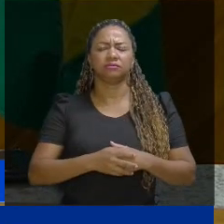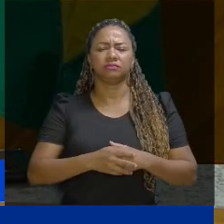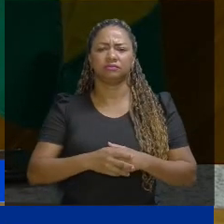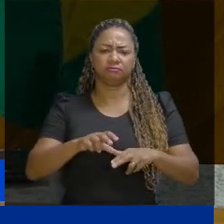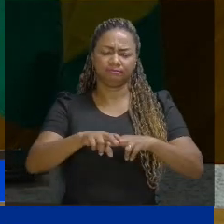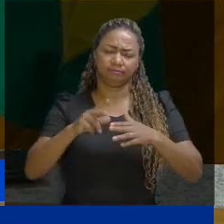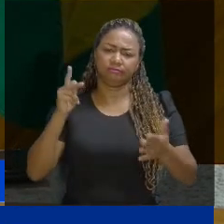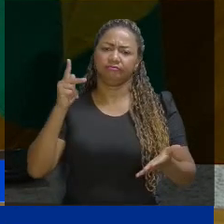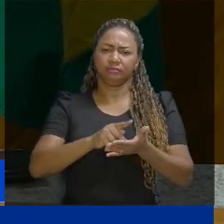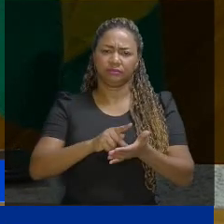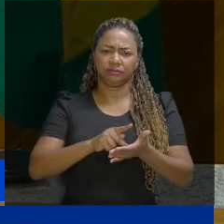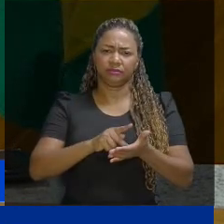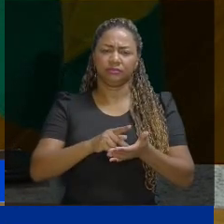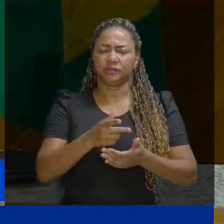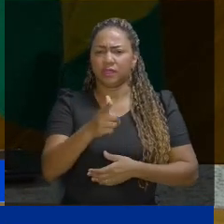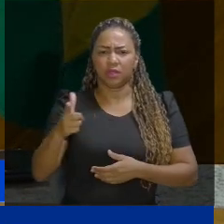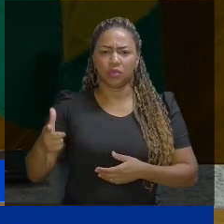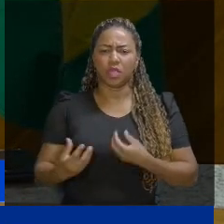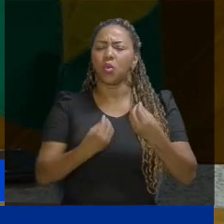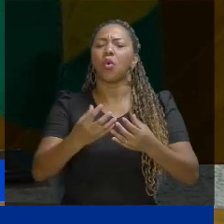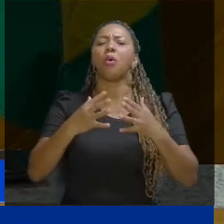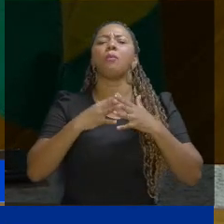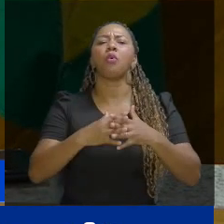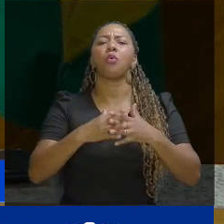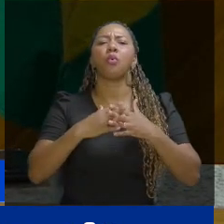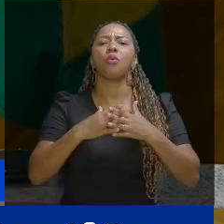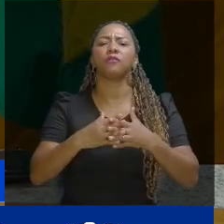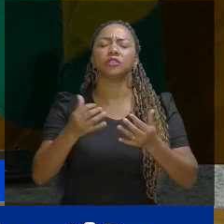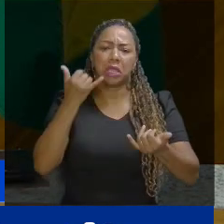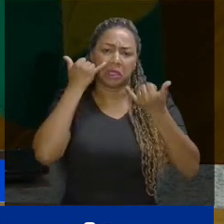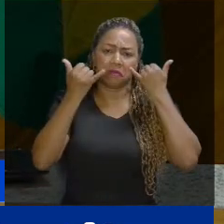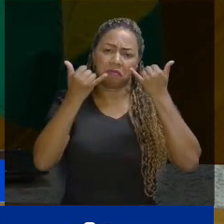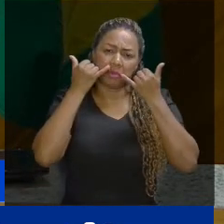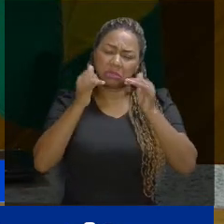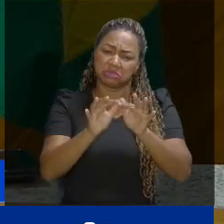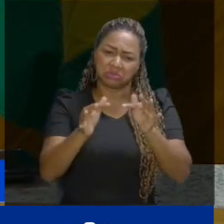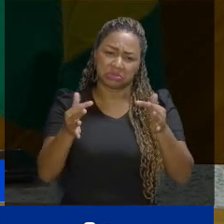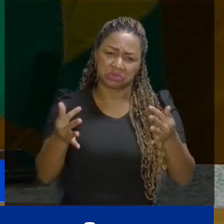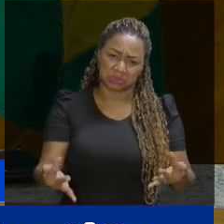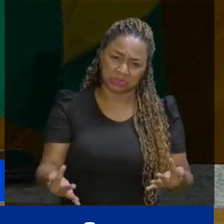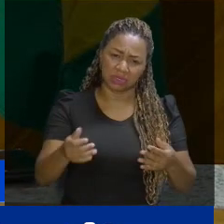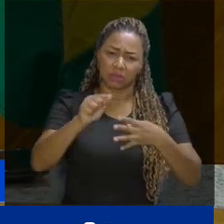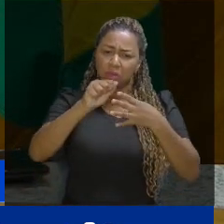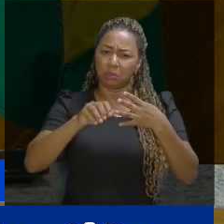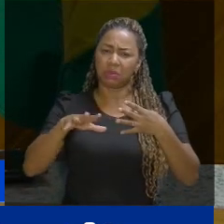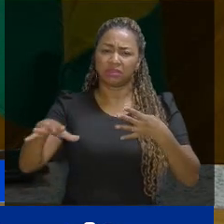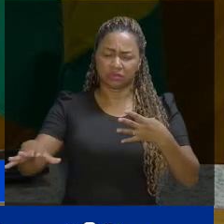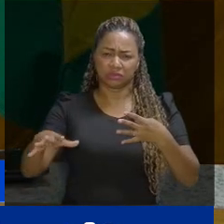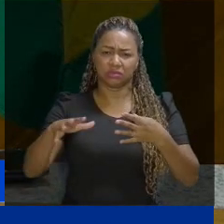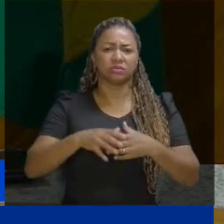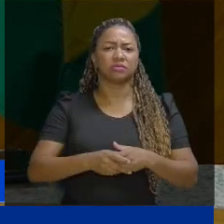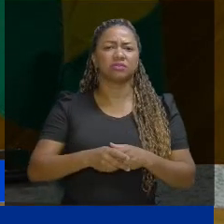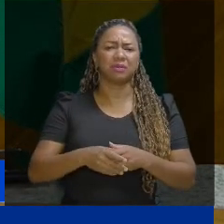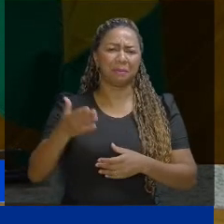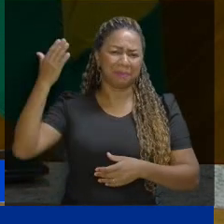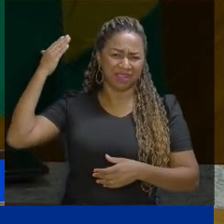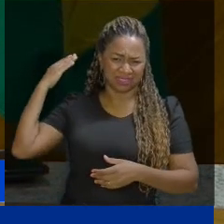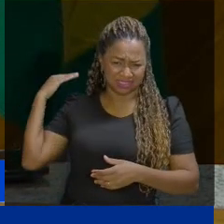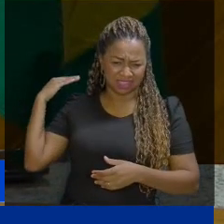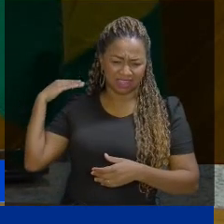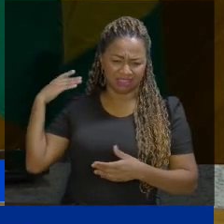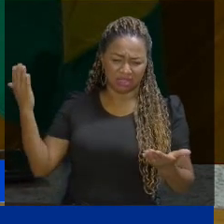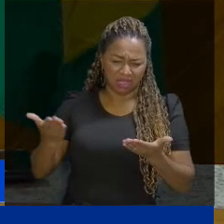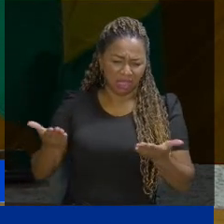circunstância, portanto, de fato. Não tem como se confundir com meras informações que são trazidas, uma jurisprudência pretérita que, porque foi